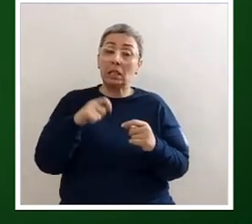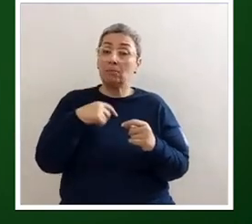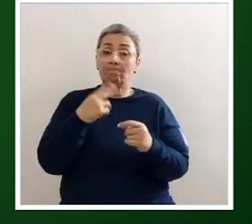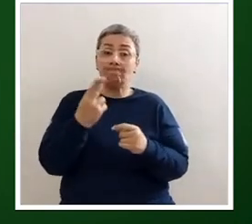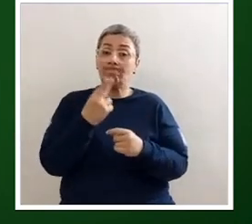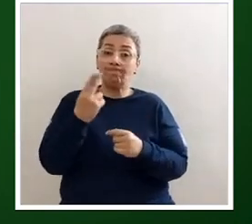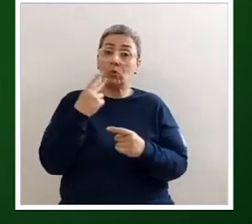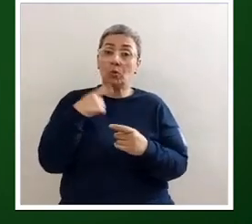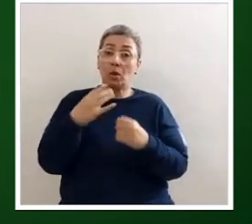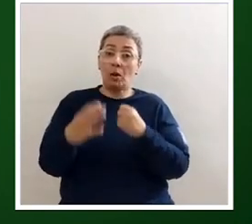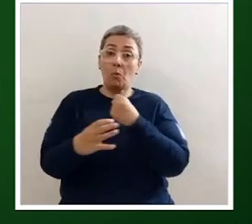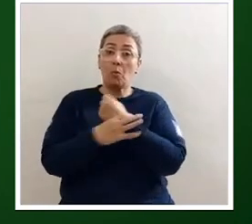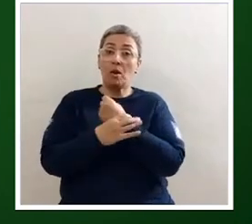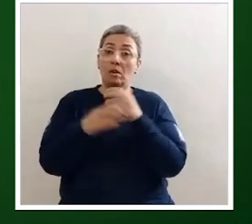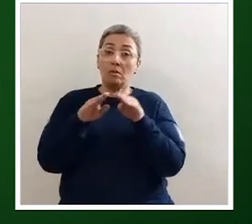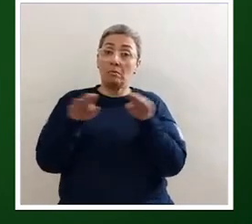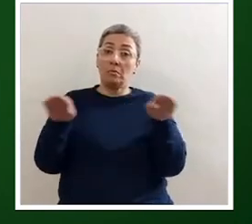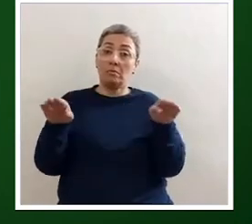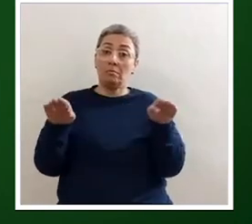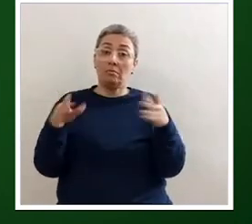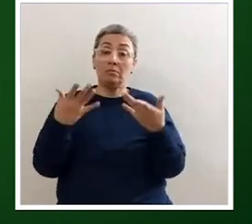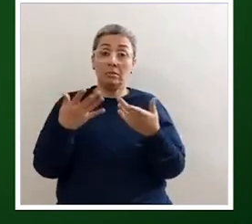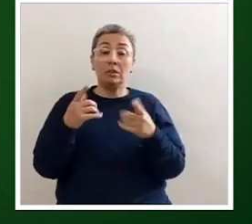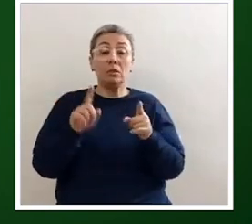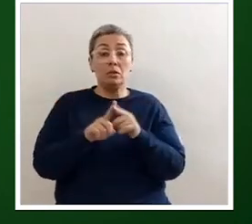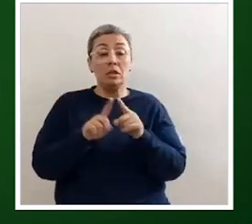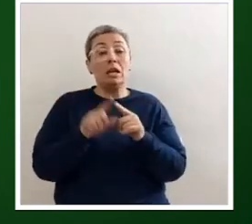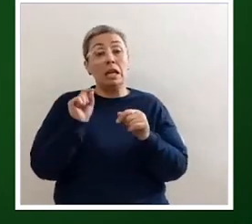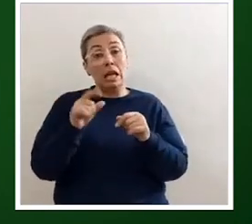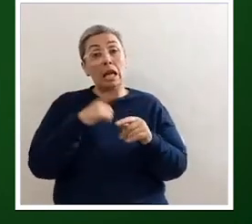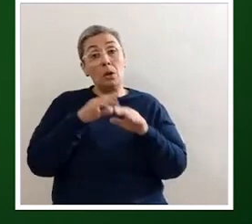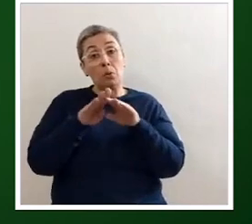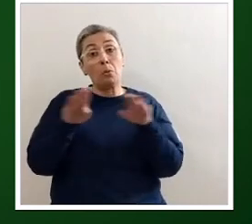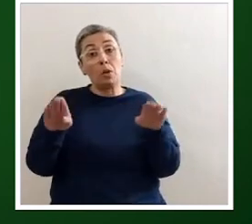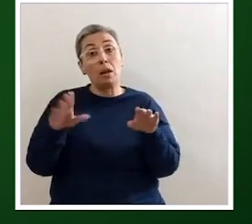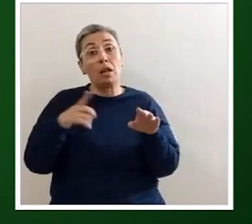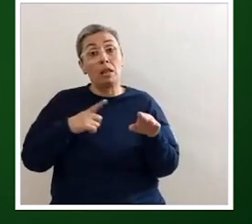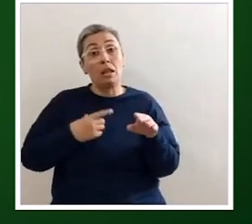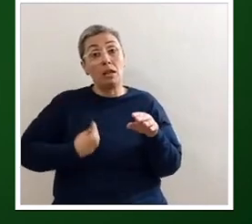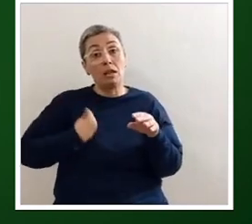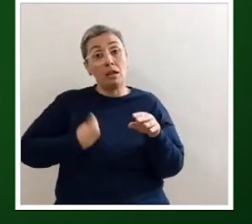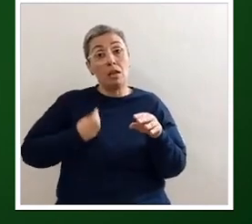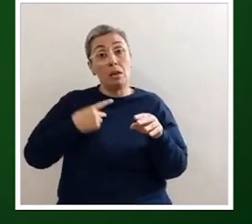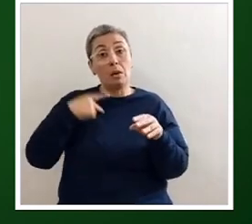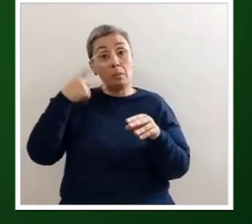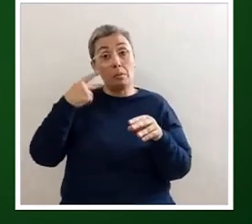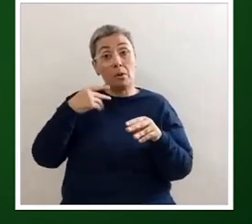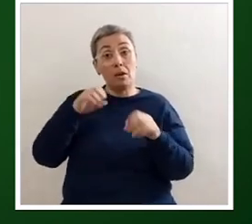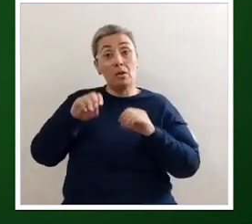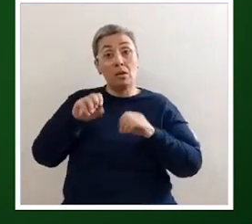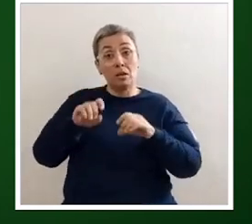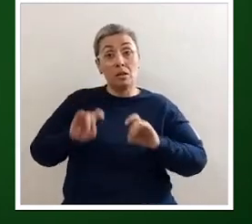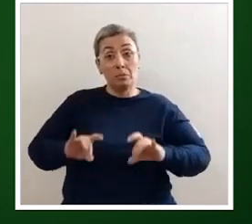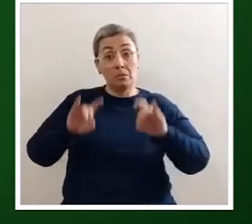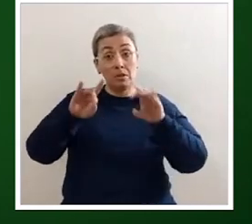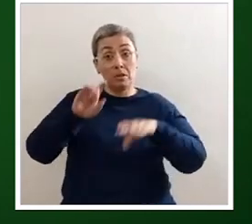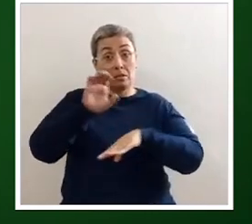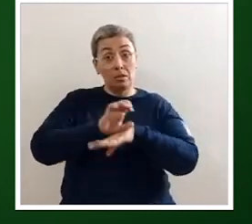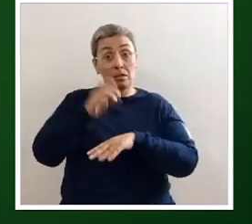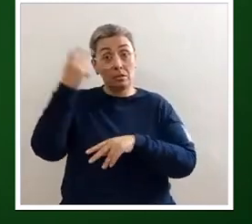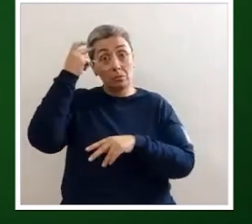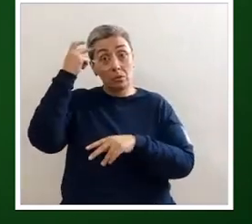está garantindo a Equidade né E aí que idade ela está prevista na política de Educação Especial do Estado de São Paulo